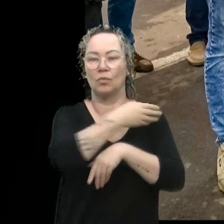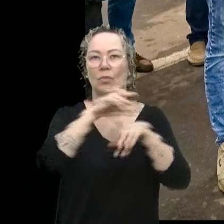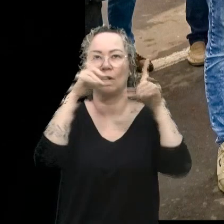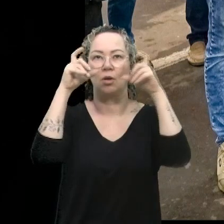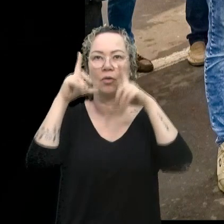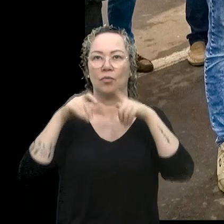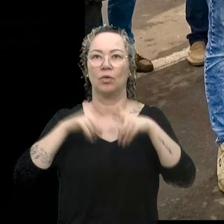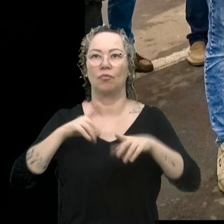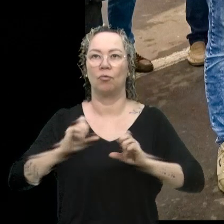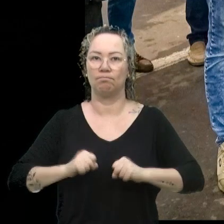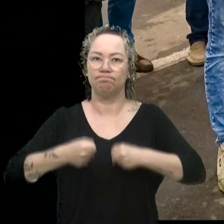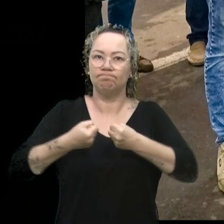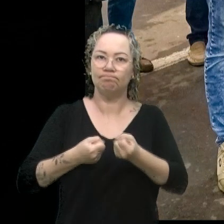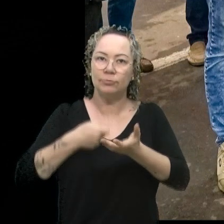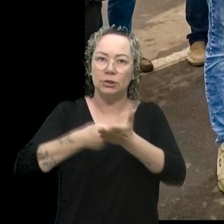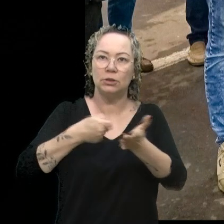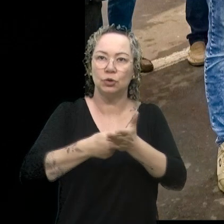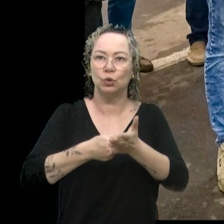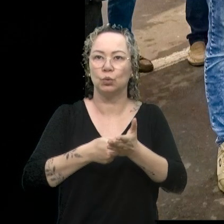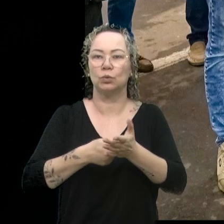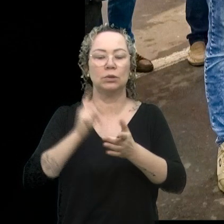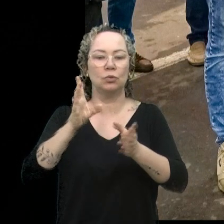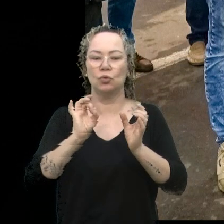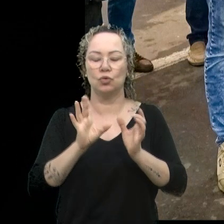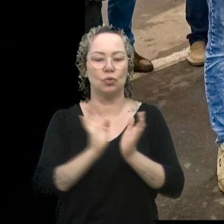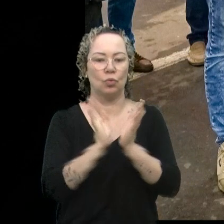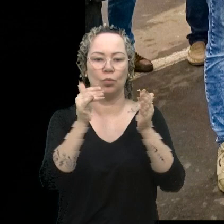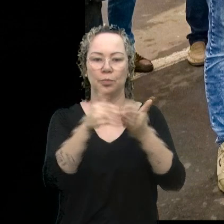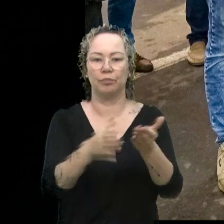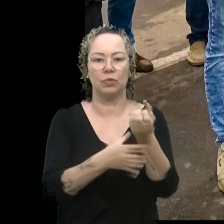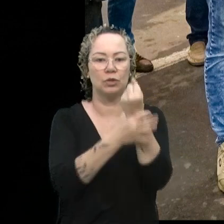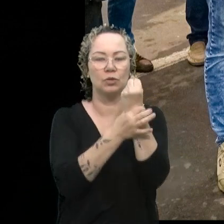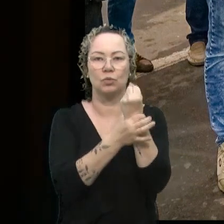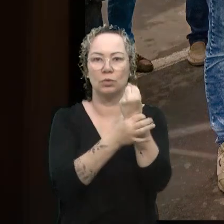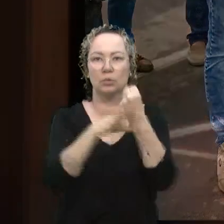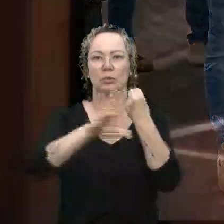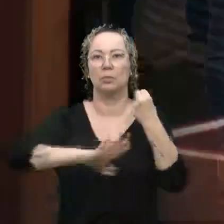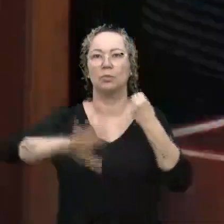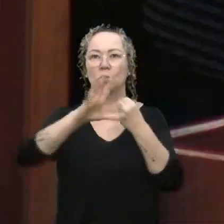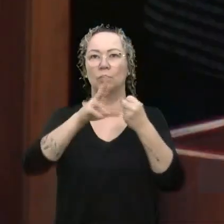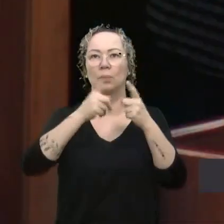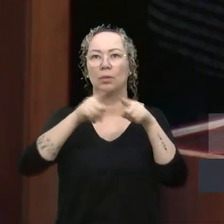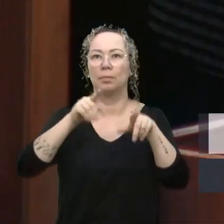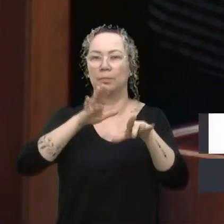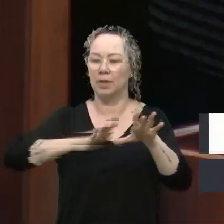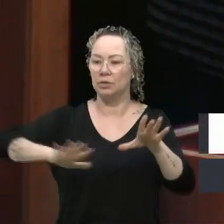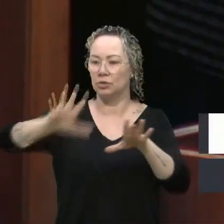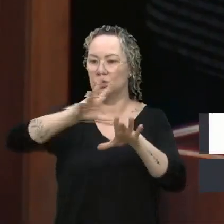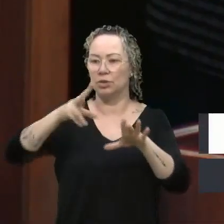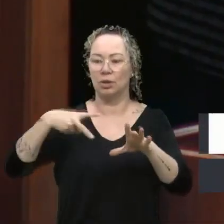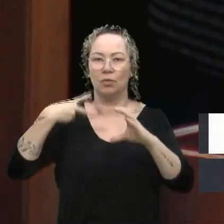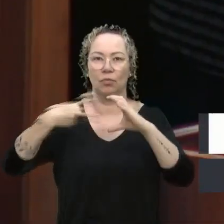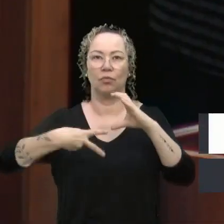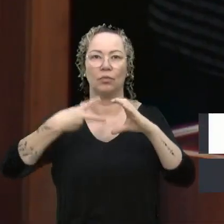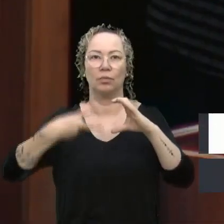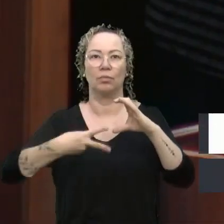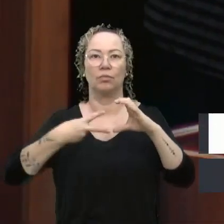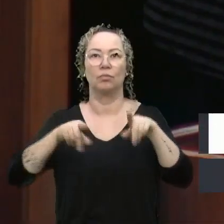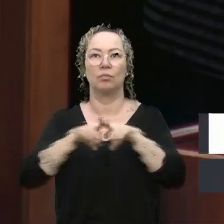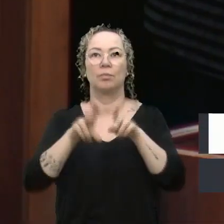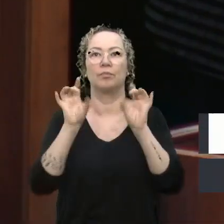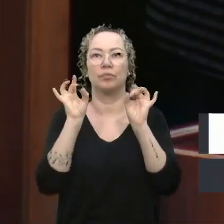não somente desta Comissão de Segurança Pública e Proteção Social, dessa Casa Legislativa, bem como, em especial,